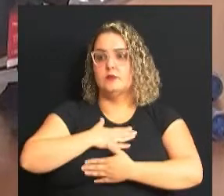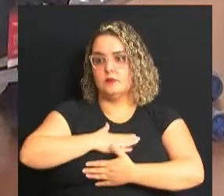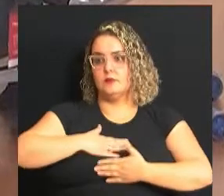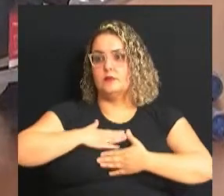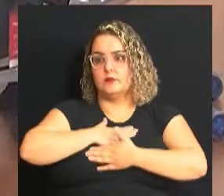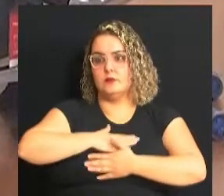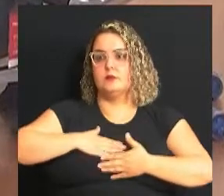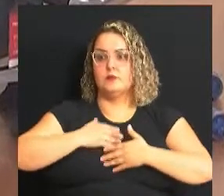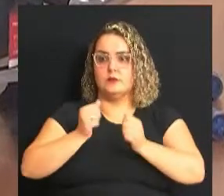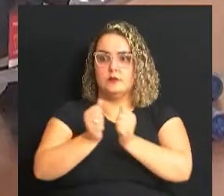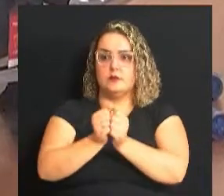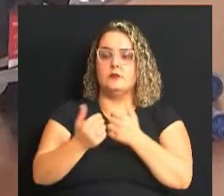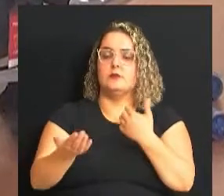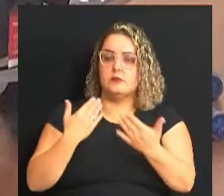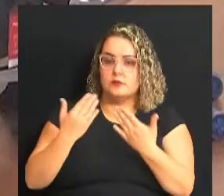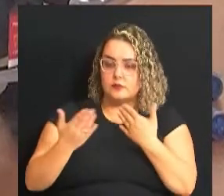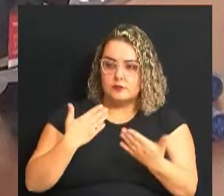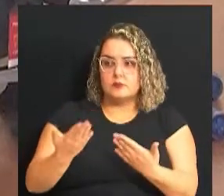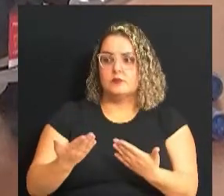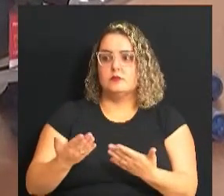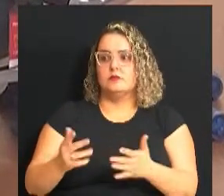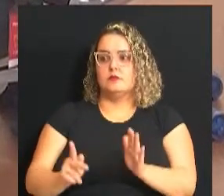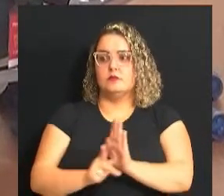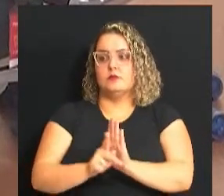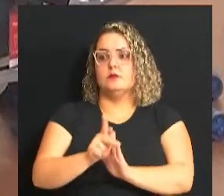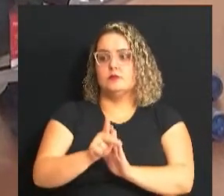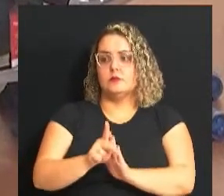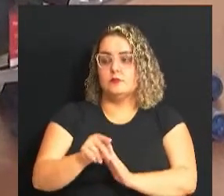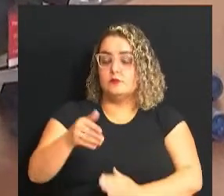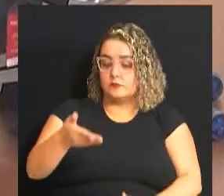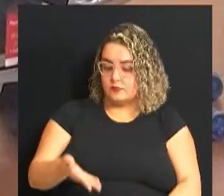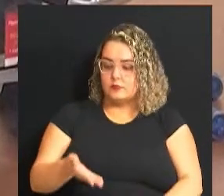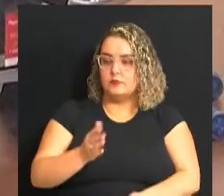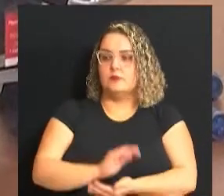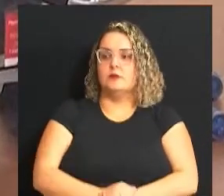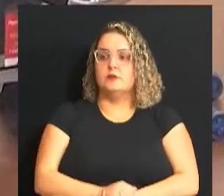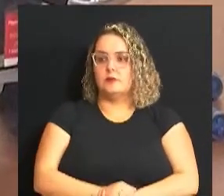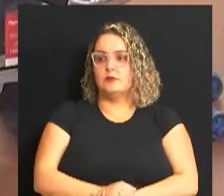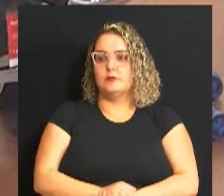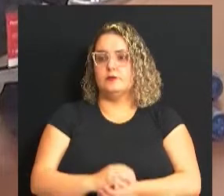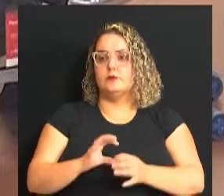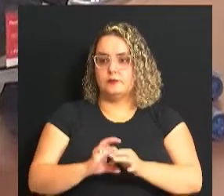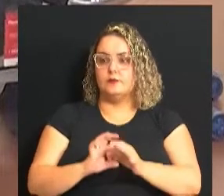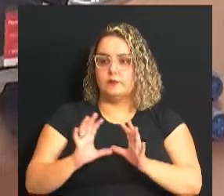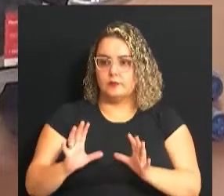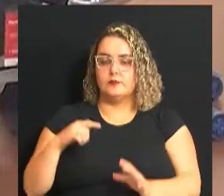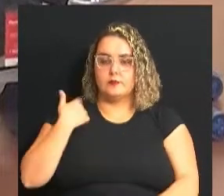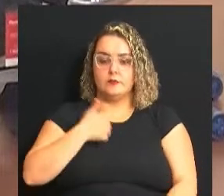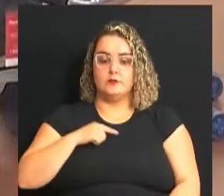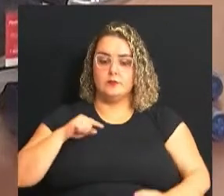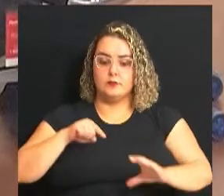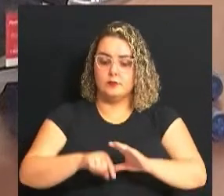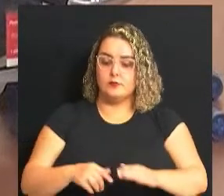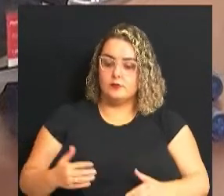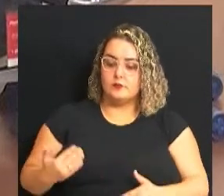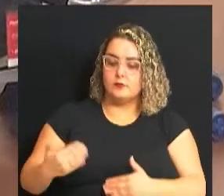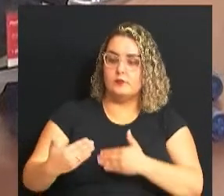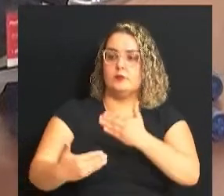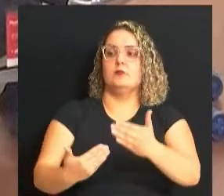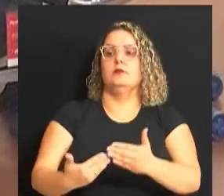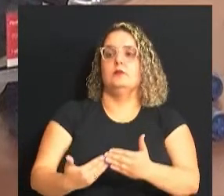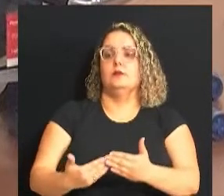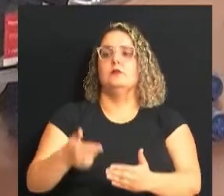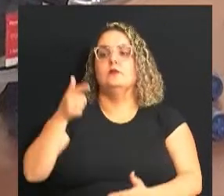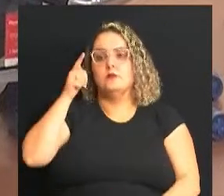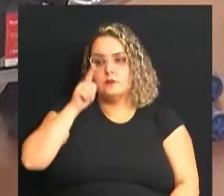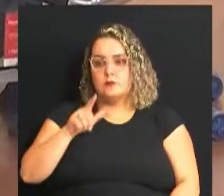aqui discutindo um projeto desta natureza que vai permitir que nós avancemos, subimos mais um degrau dentro